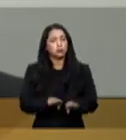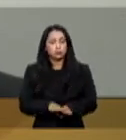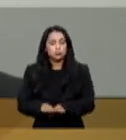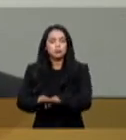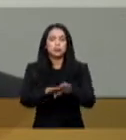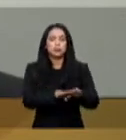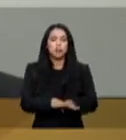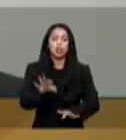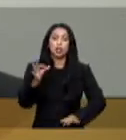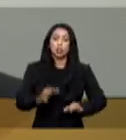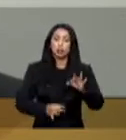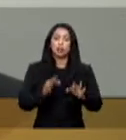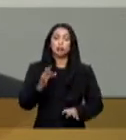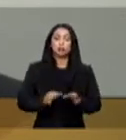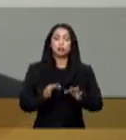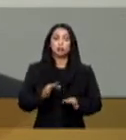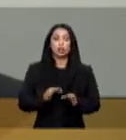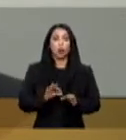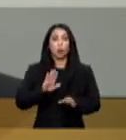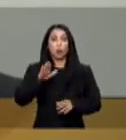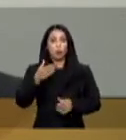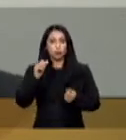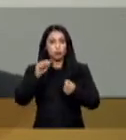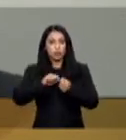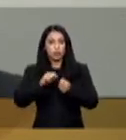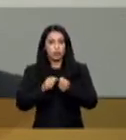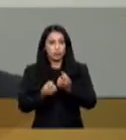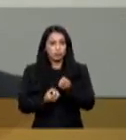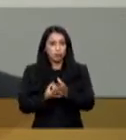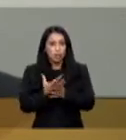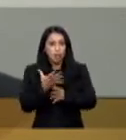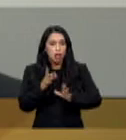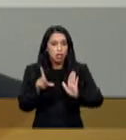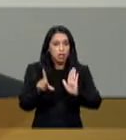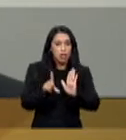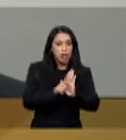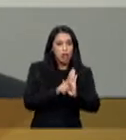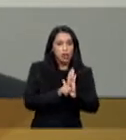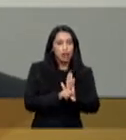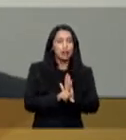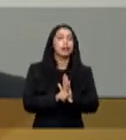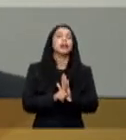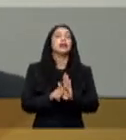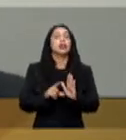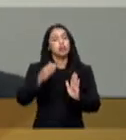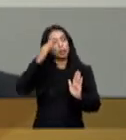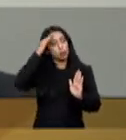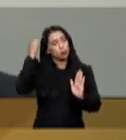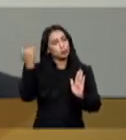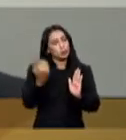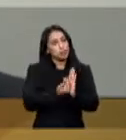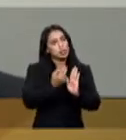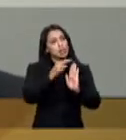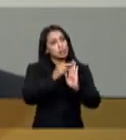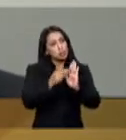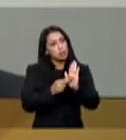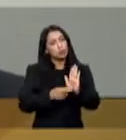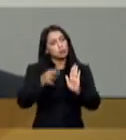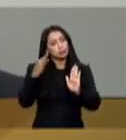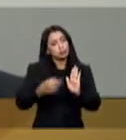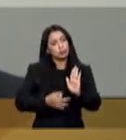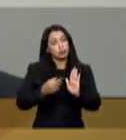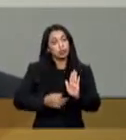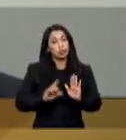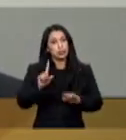justiça material desde a elaboração legislativa até a aplicação efetiva das normas. E